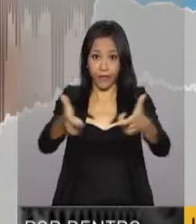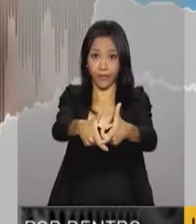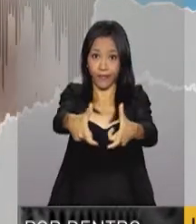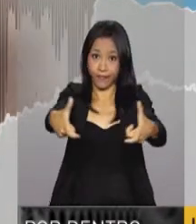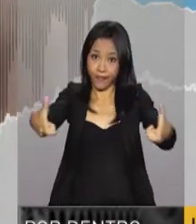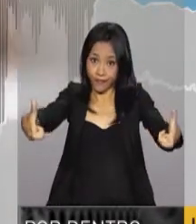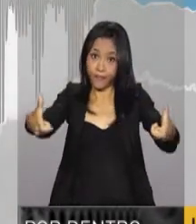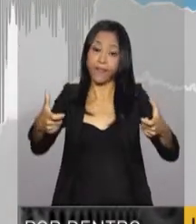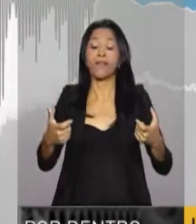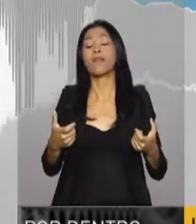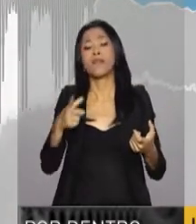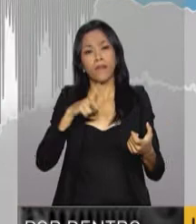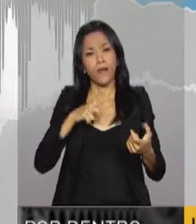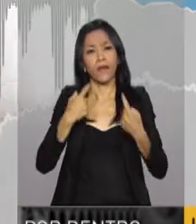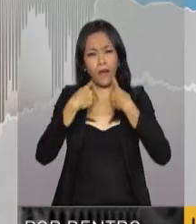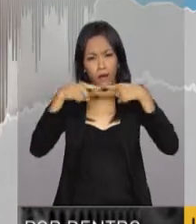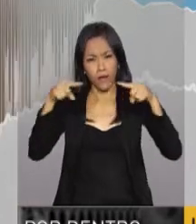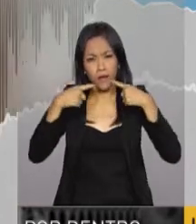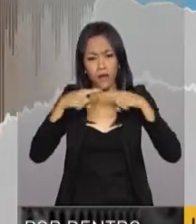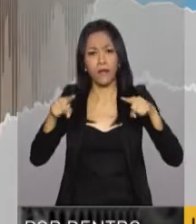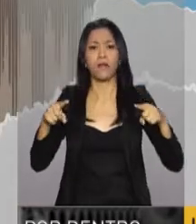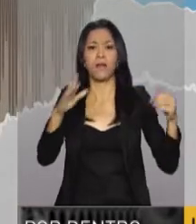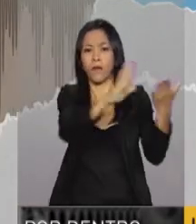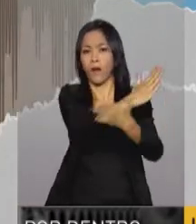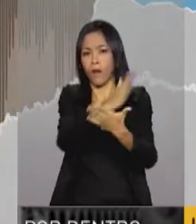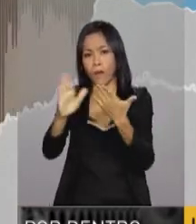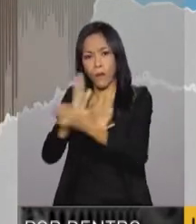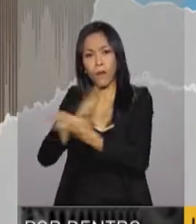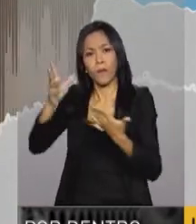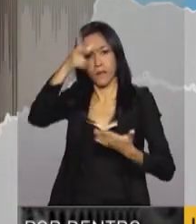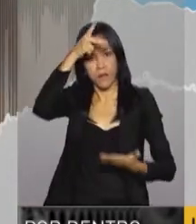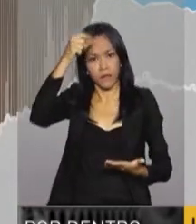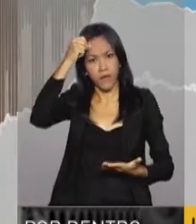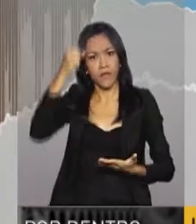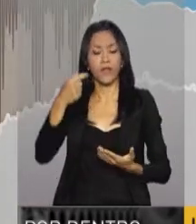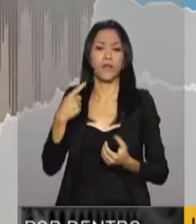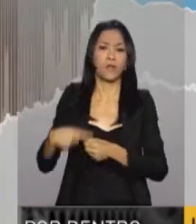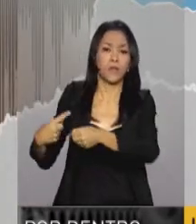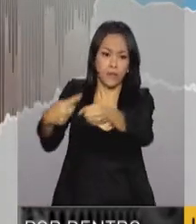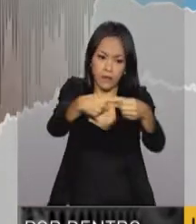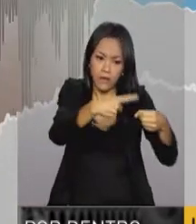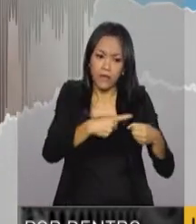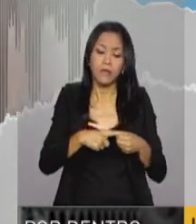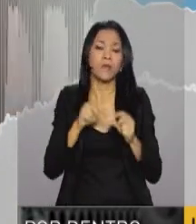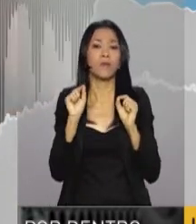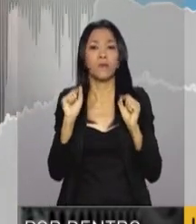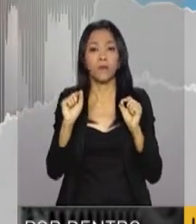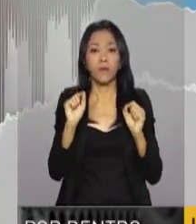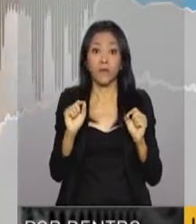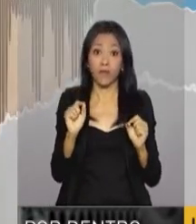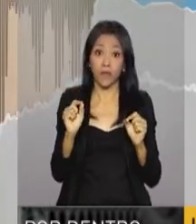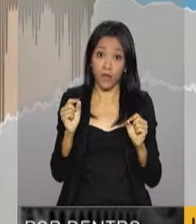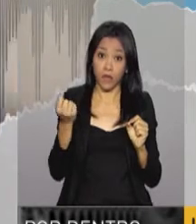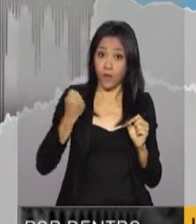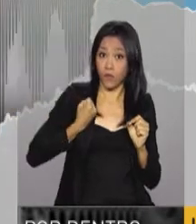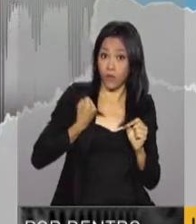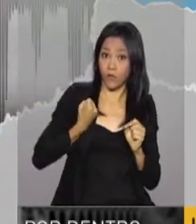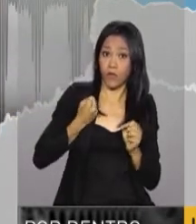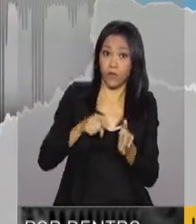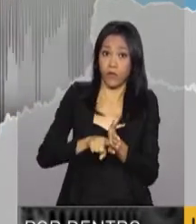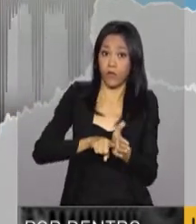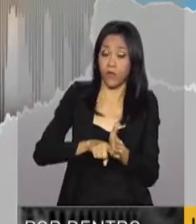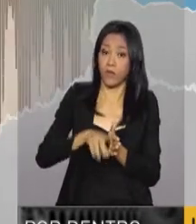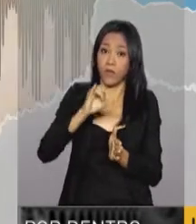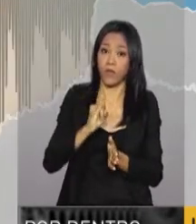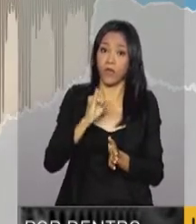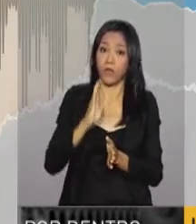muita até reclamação por parte de alguns prefeitos de algumas administrações municipais com relação ao número da população mais do ibge é que acabam afetando